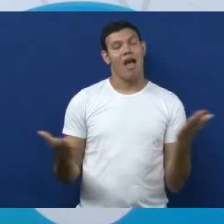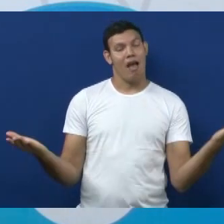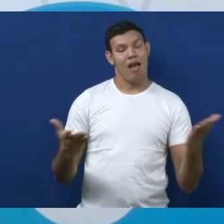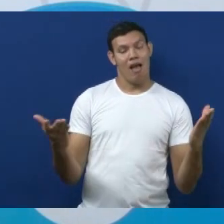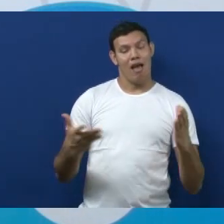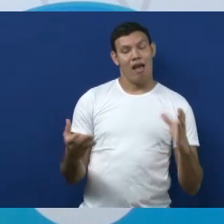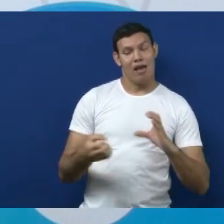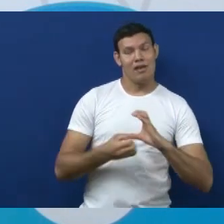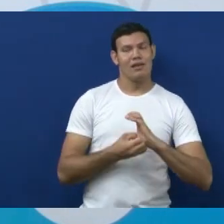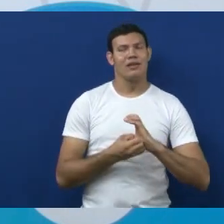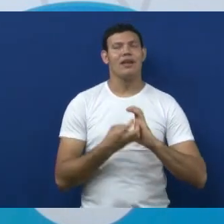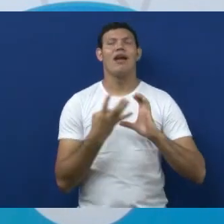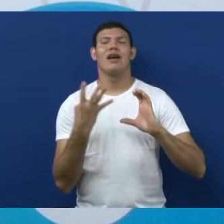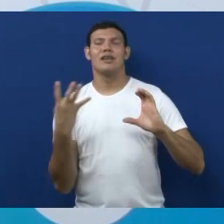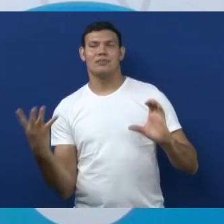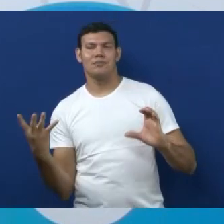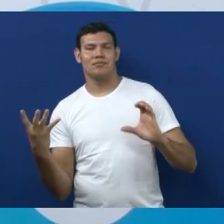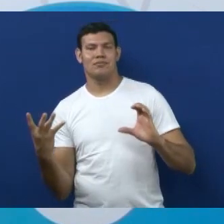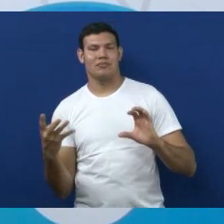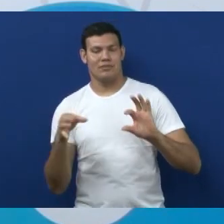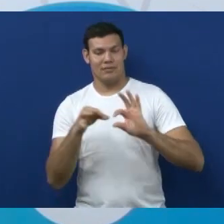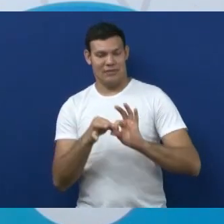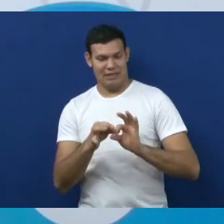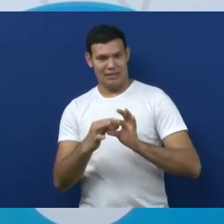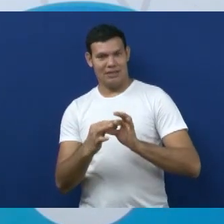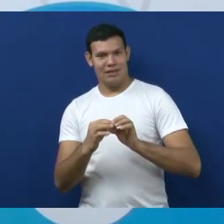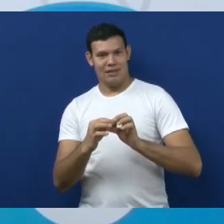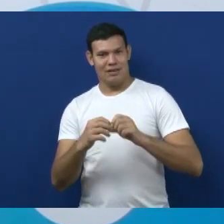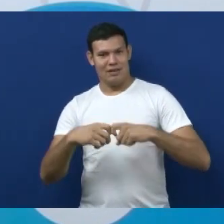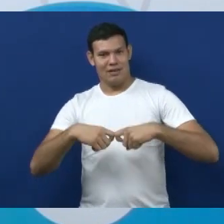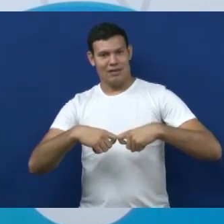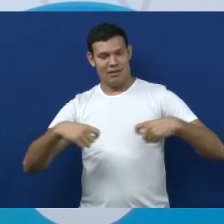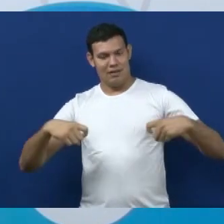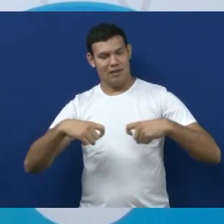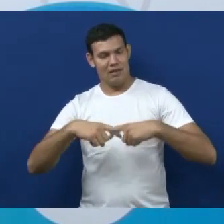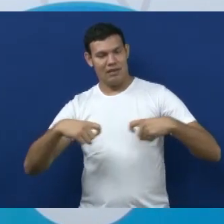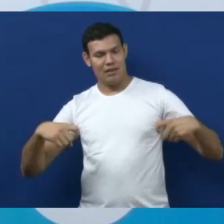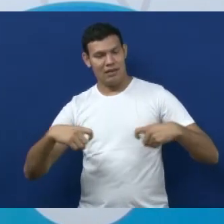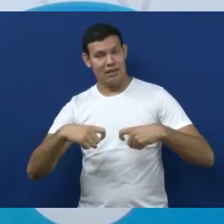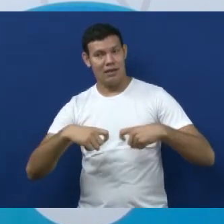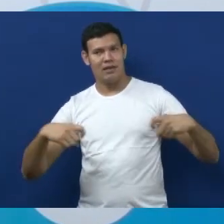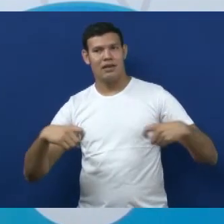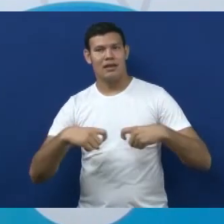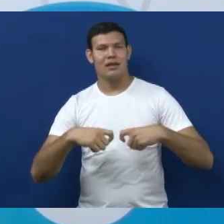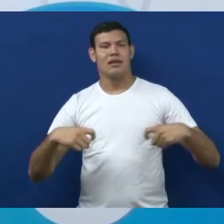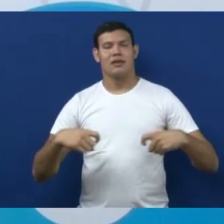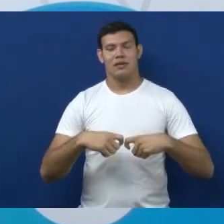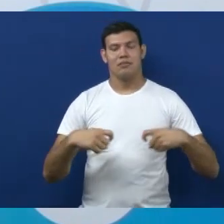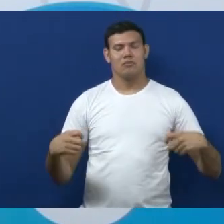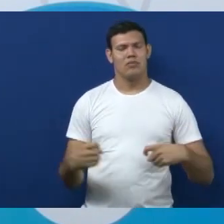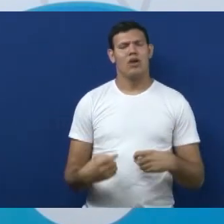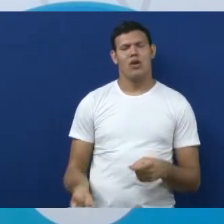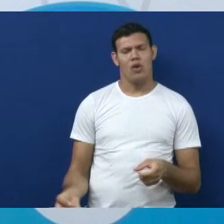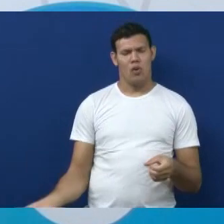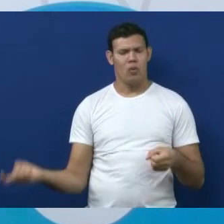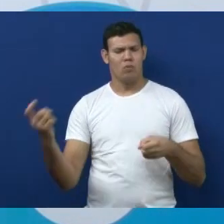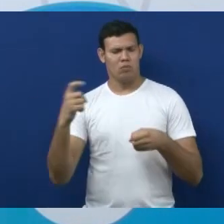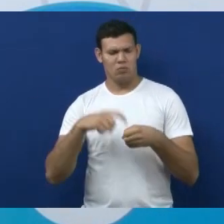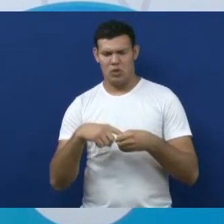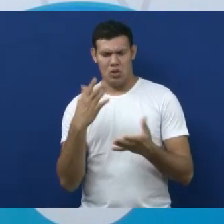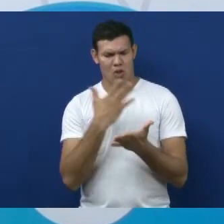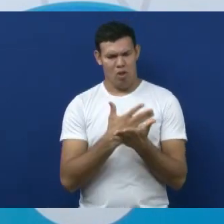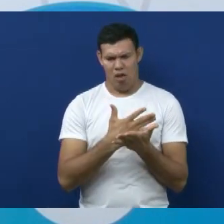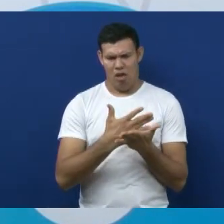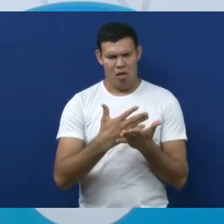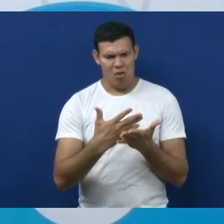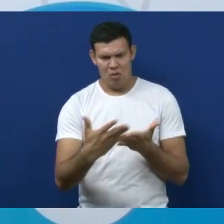elasticidade? Já é uma característica da matéria em que ela tende a voltar à sua forma original quando ela é